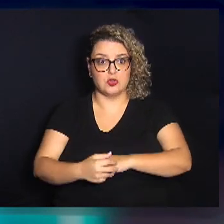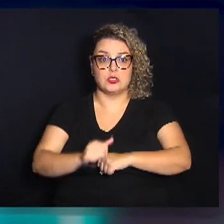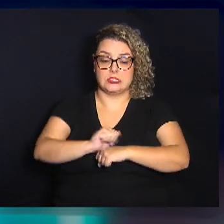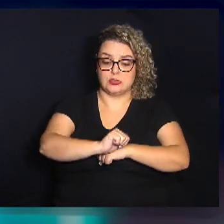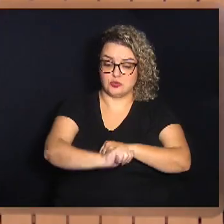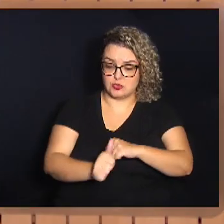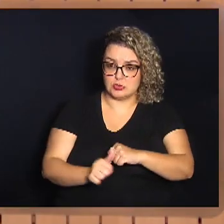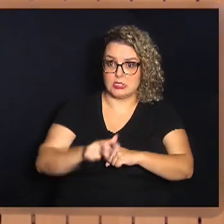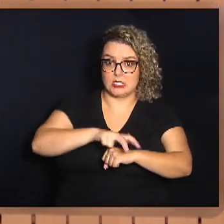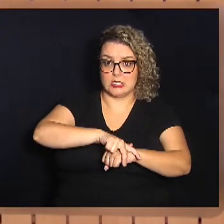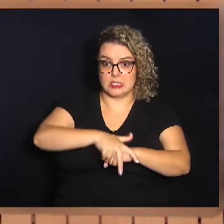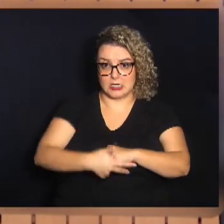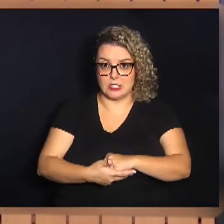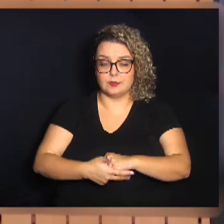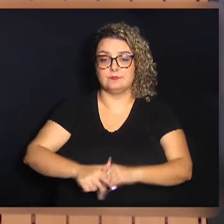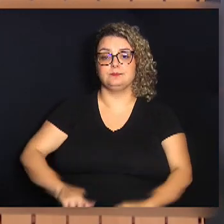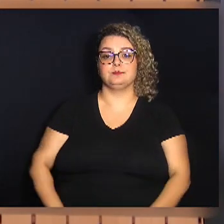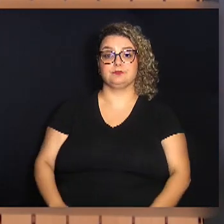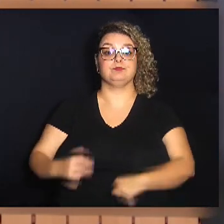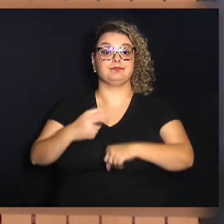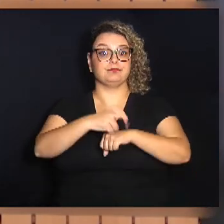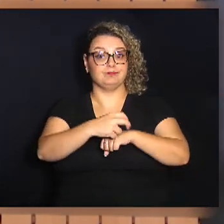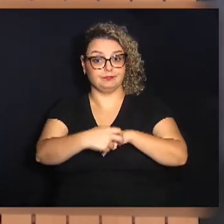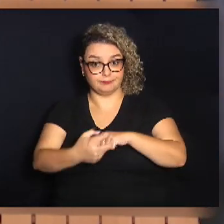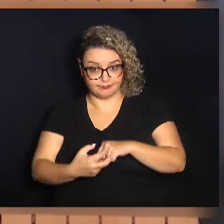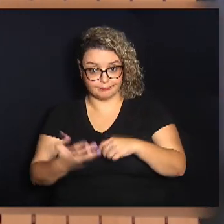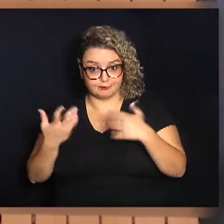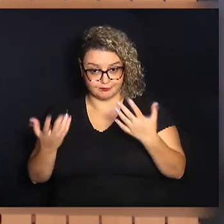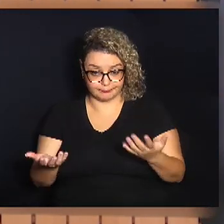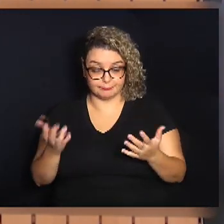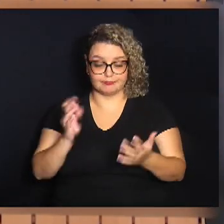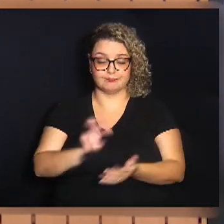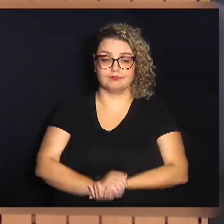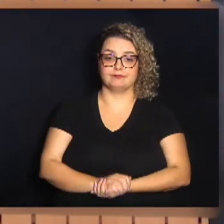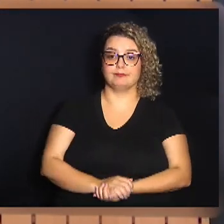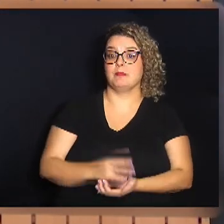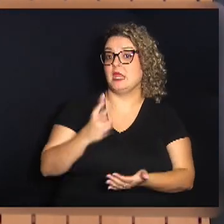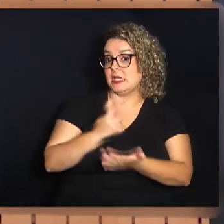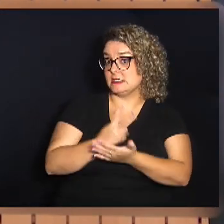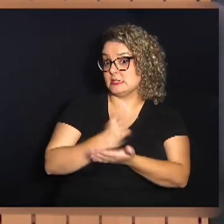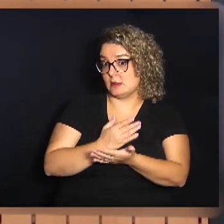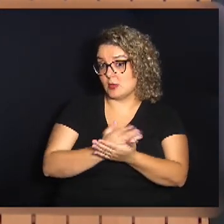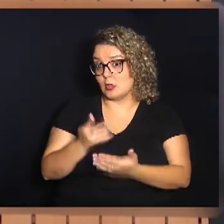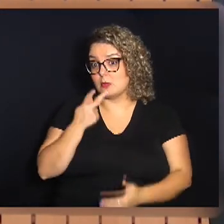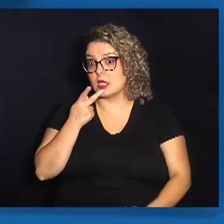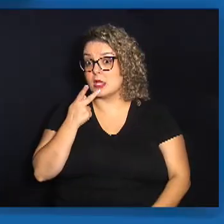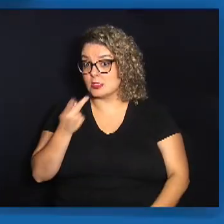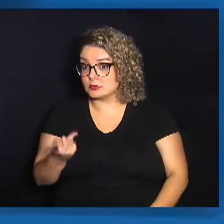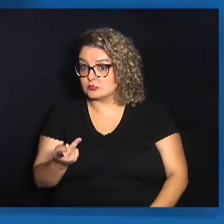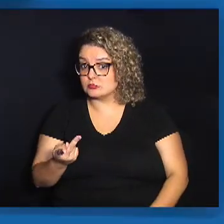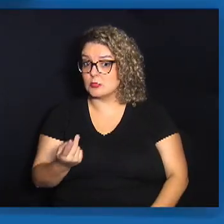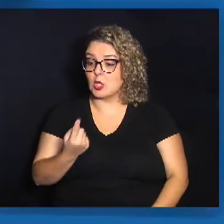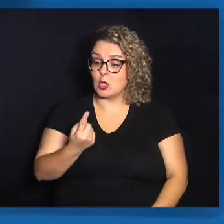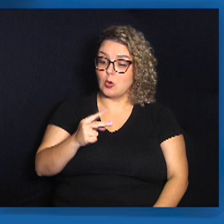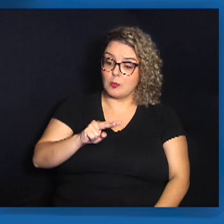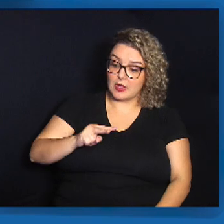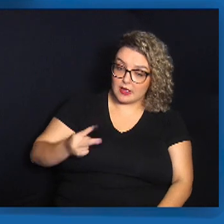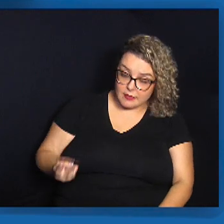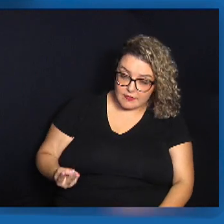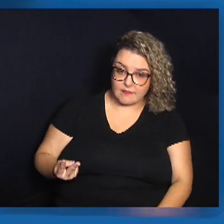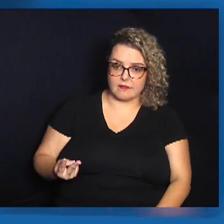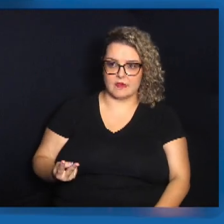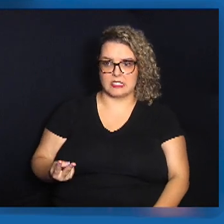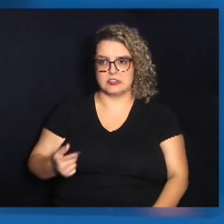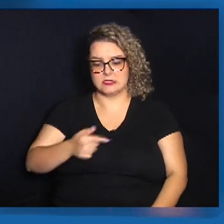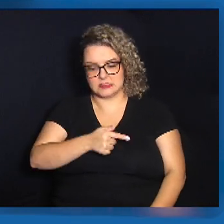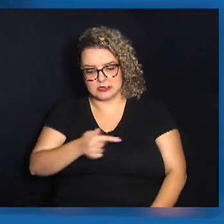e da chikungunya. A dengue, né? A gente sempre começa falando assim, uma vez por semana, vamos olhar se